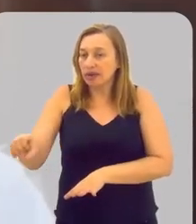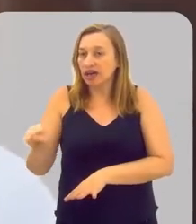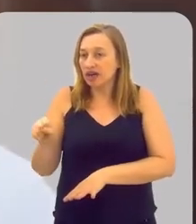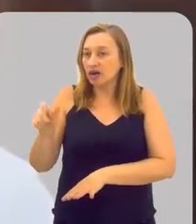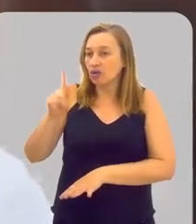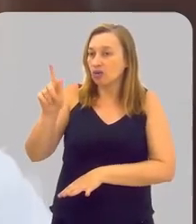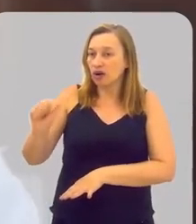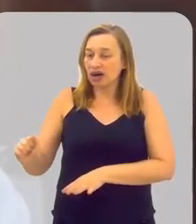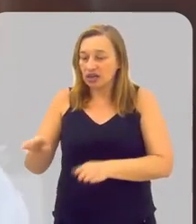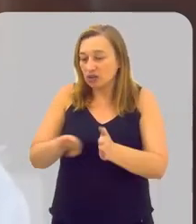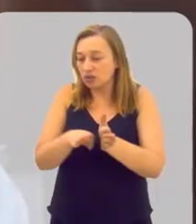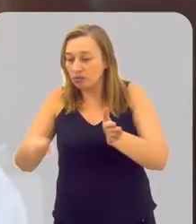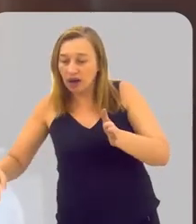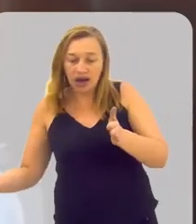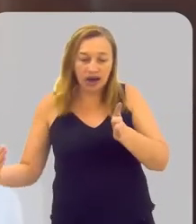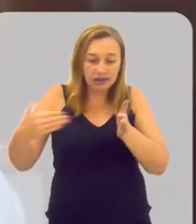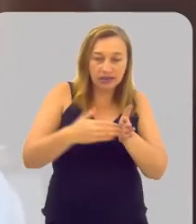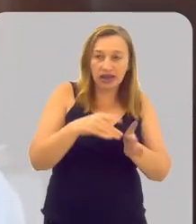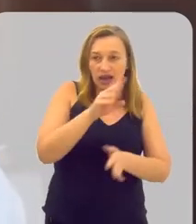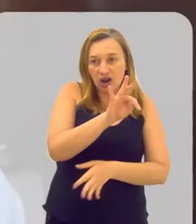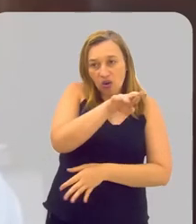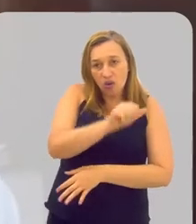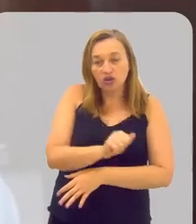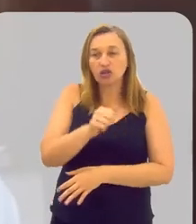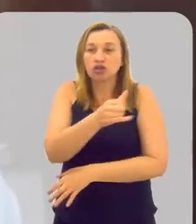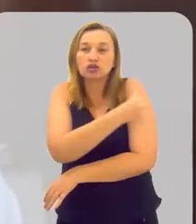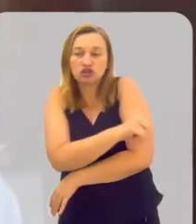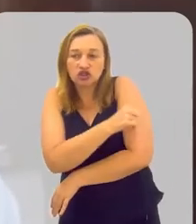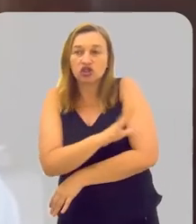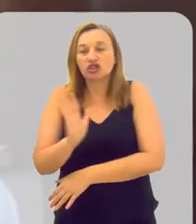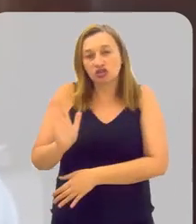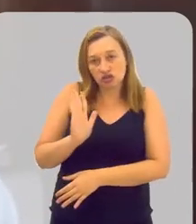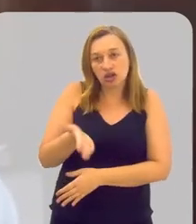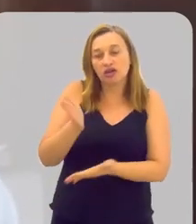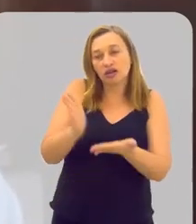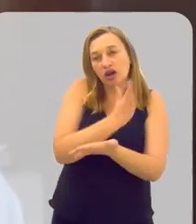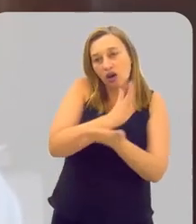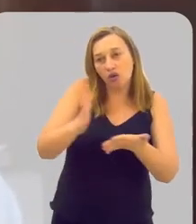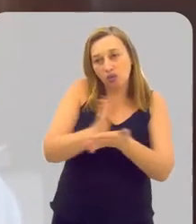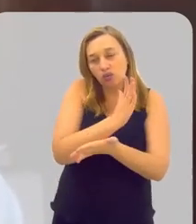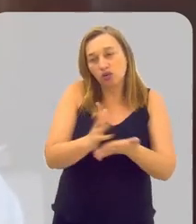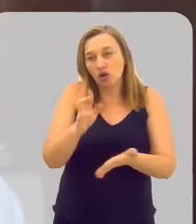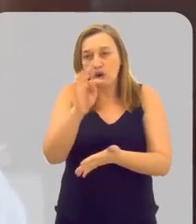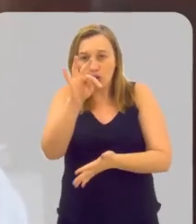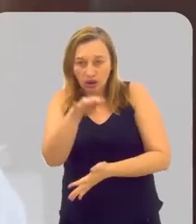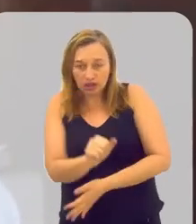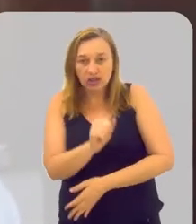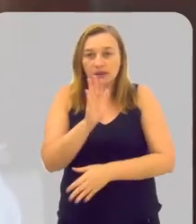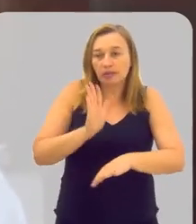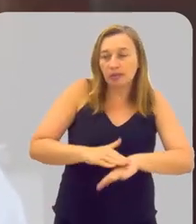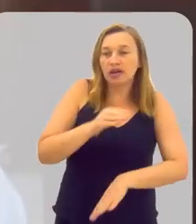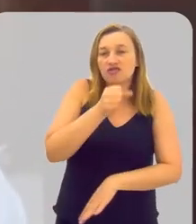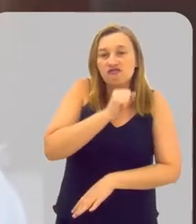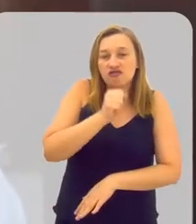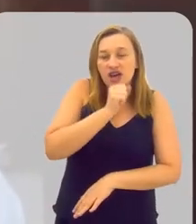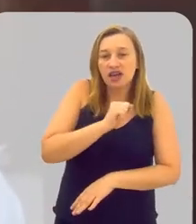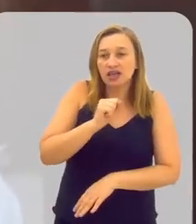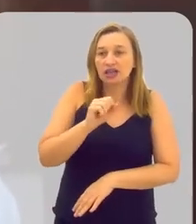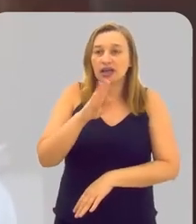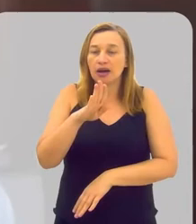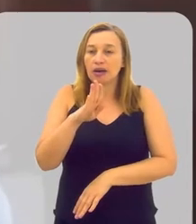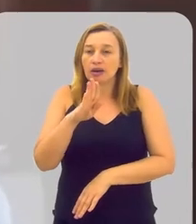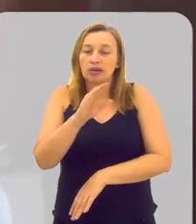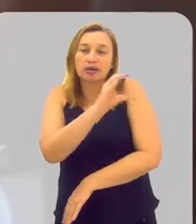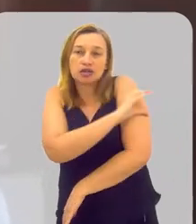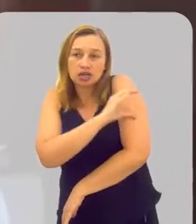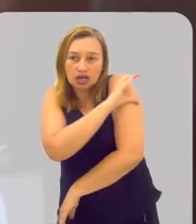do mar até a costa. Aqui no Rio de Janeiro, a gente já tem algumas rotas, né, que são mais antigas na região da Bacia